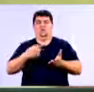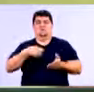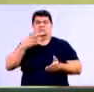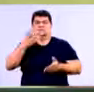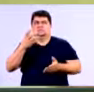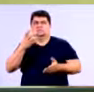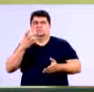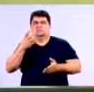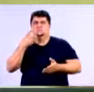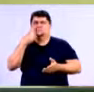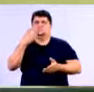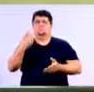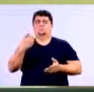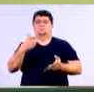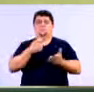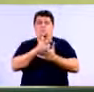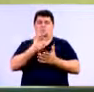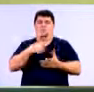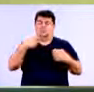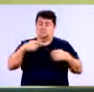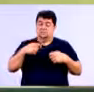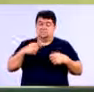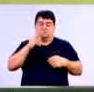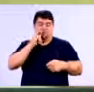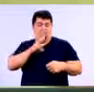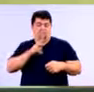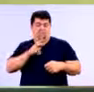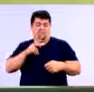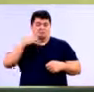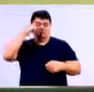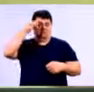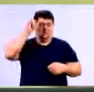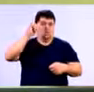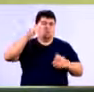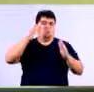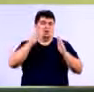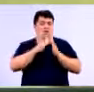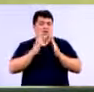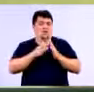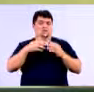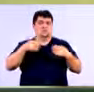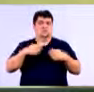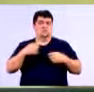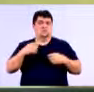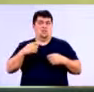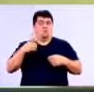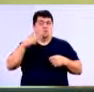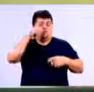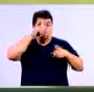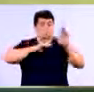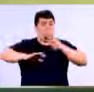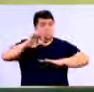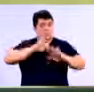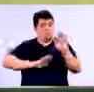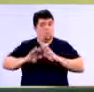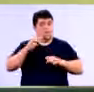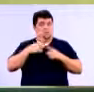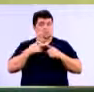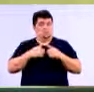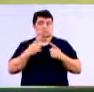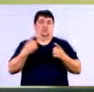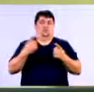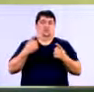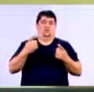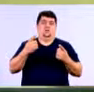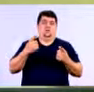comprar um negócio, a não ser que ele seja um negócio muito bom, comprar uma fazenda, uma casa, é um momento muito arriscado para você imobilizar o seu recurso.